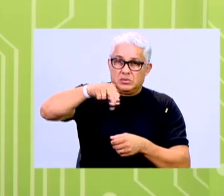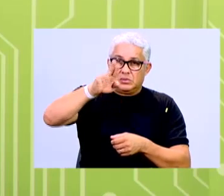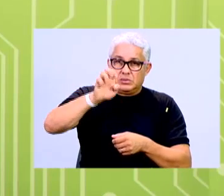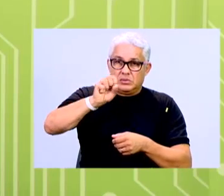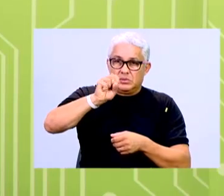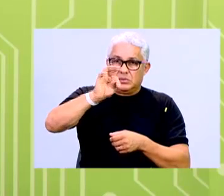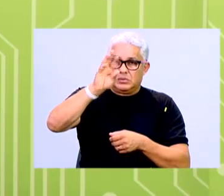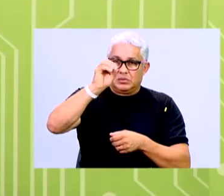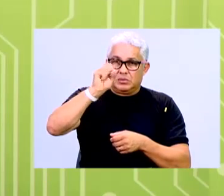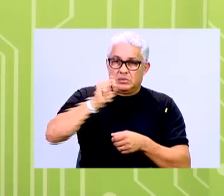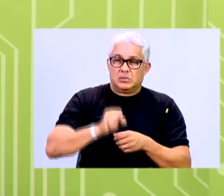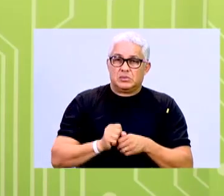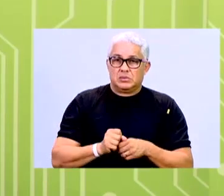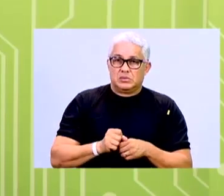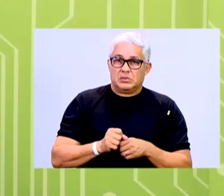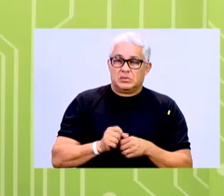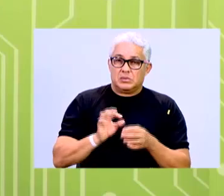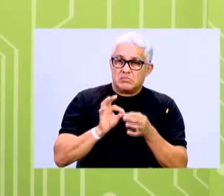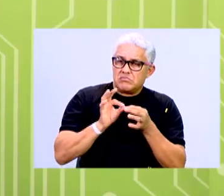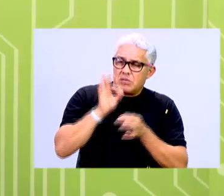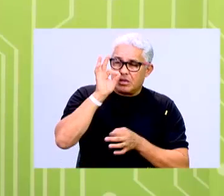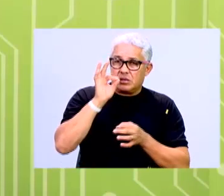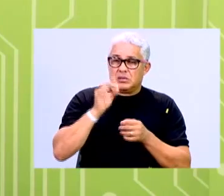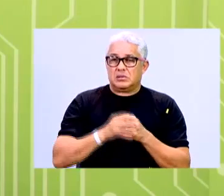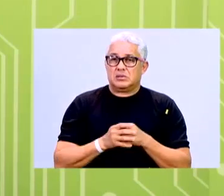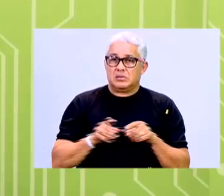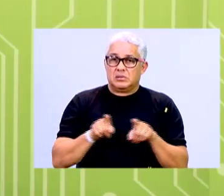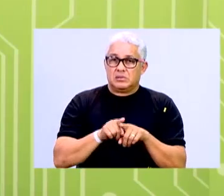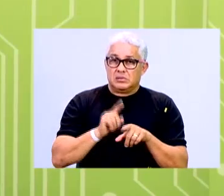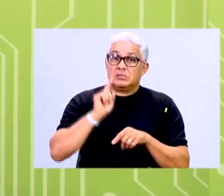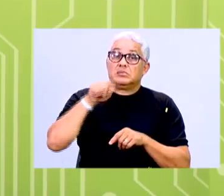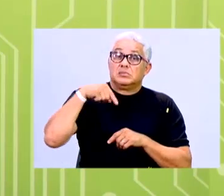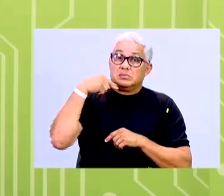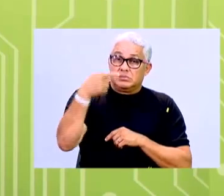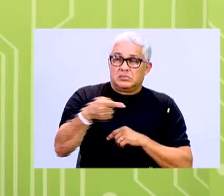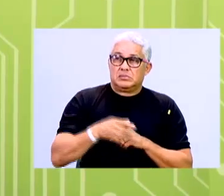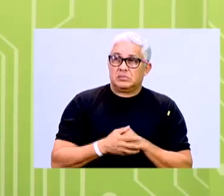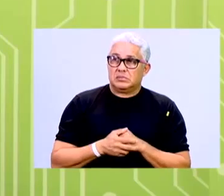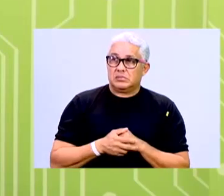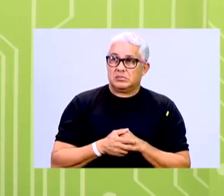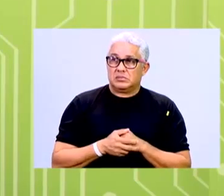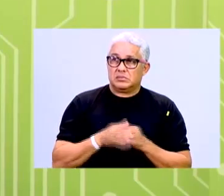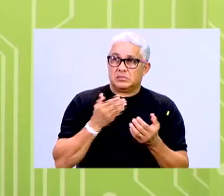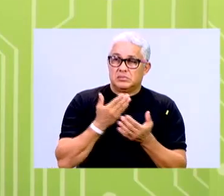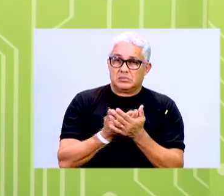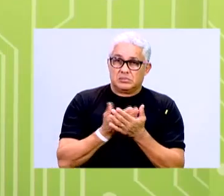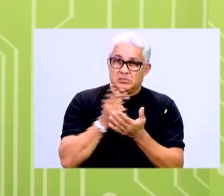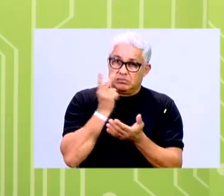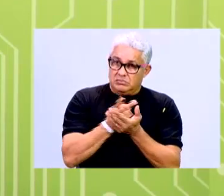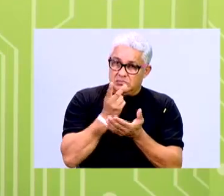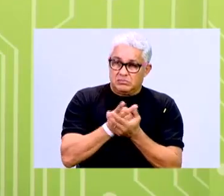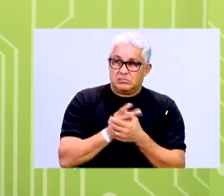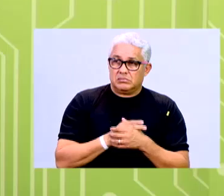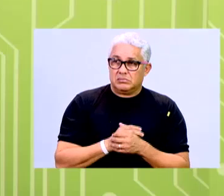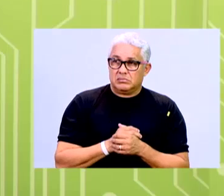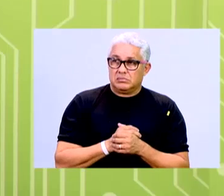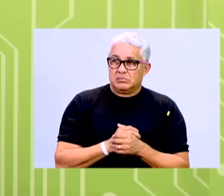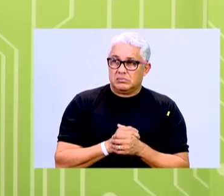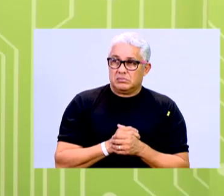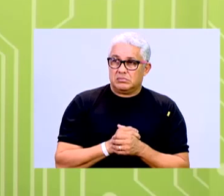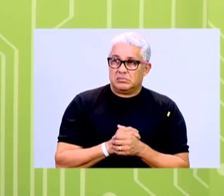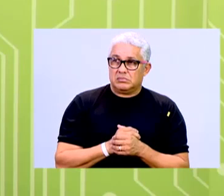pouco a respeito de requisitos e, na sequência da mesma aula, nós,